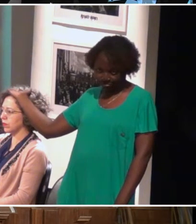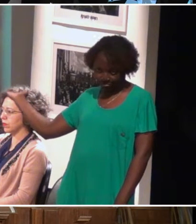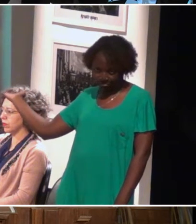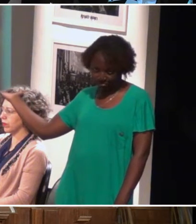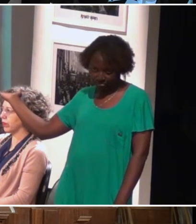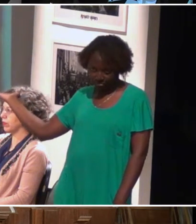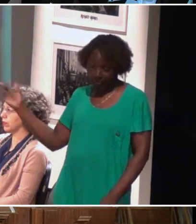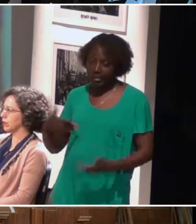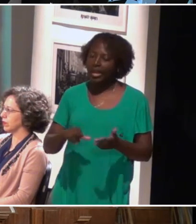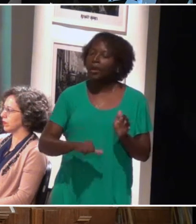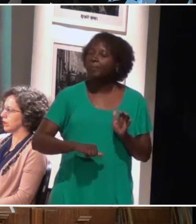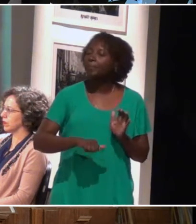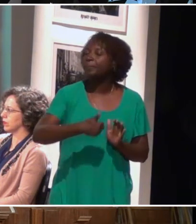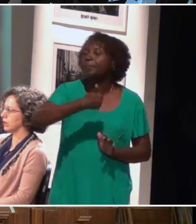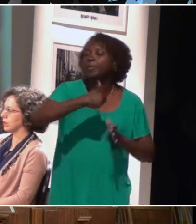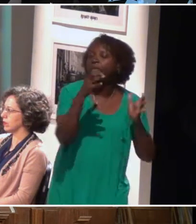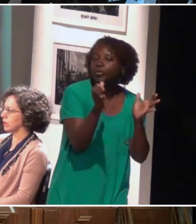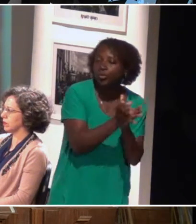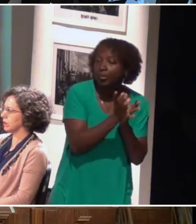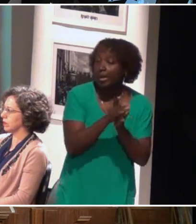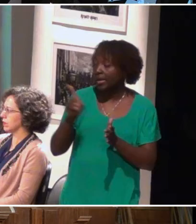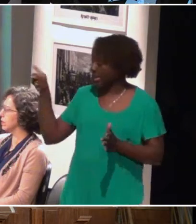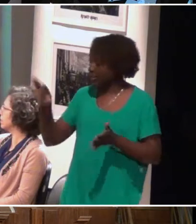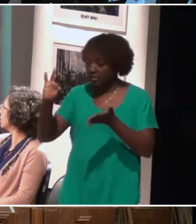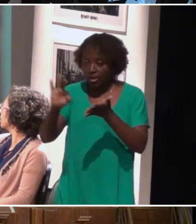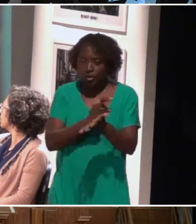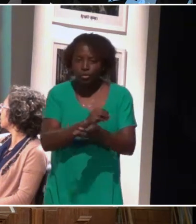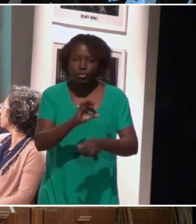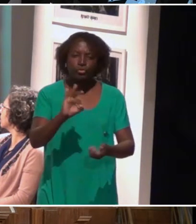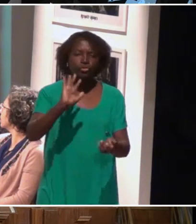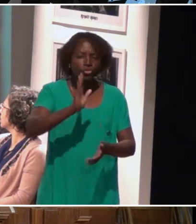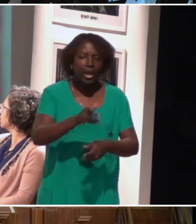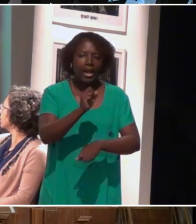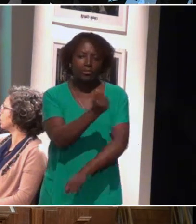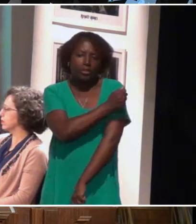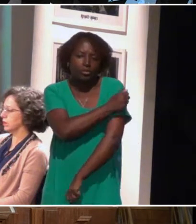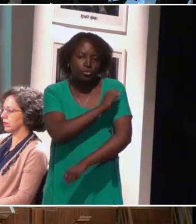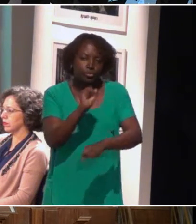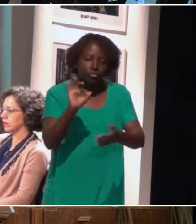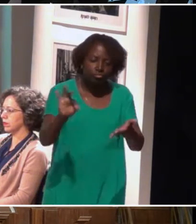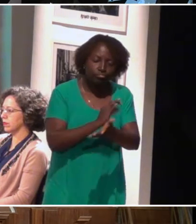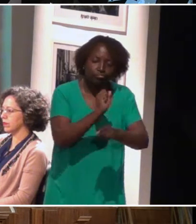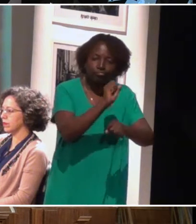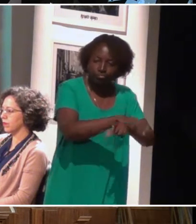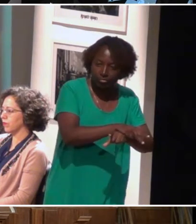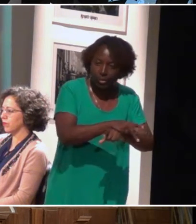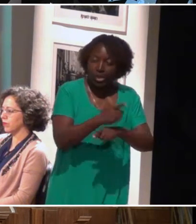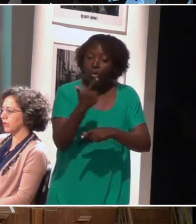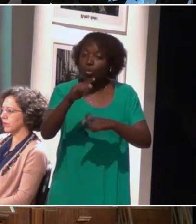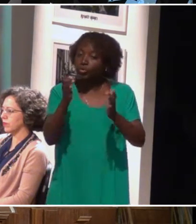A primeira turma... Esses daqui são matriculados na rede. Porque nós temos outra turma também de surdos, mas da noite.